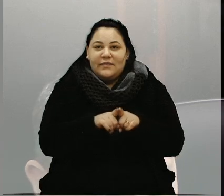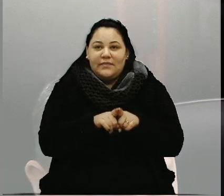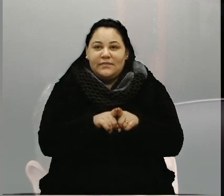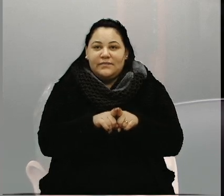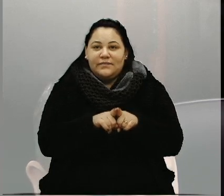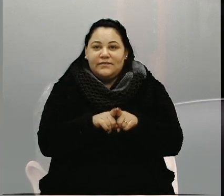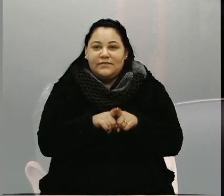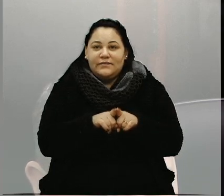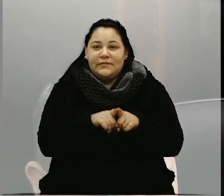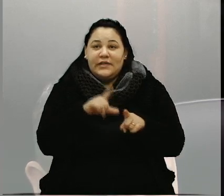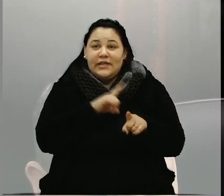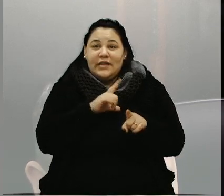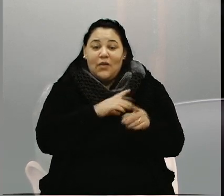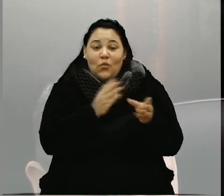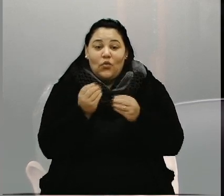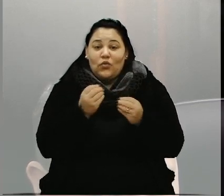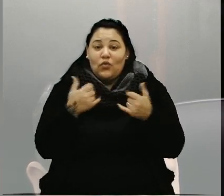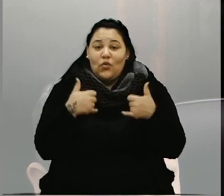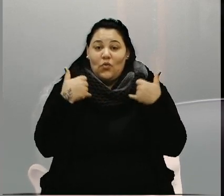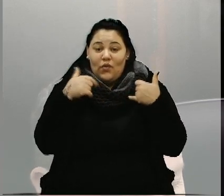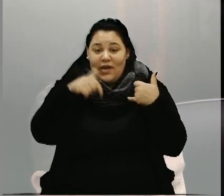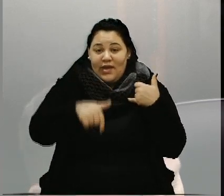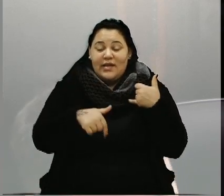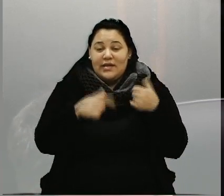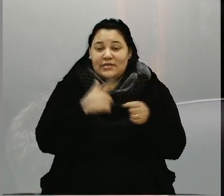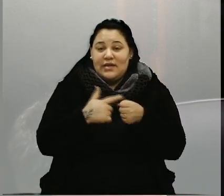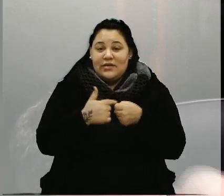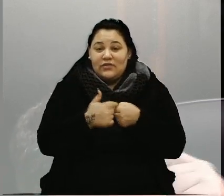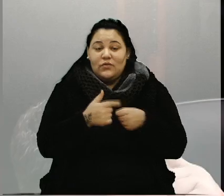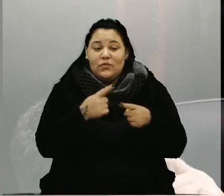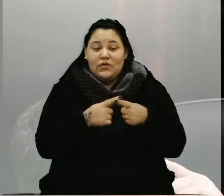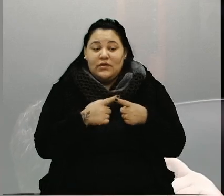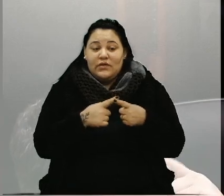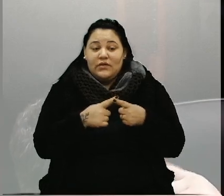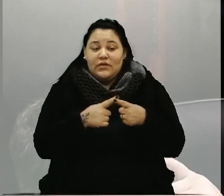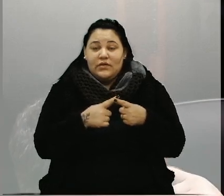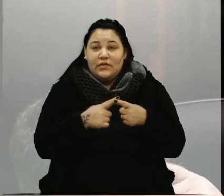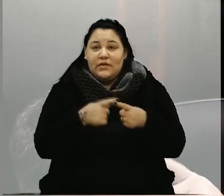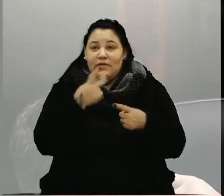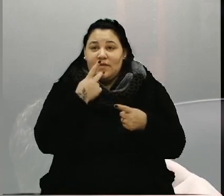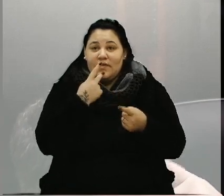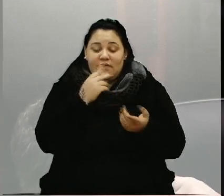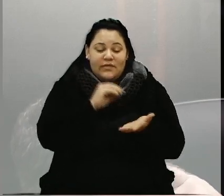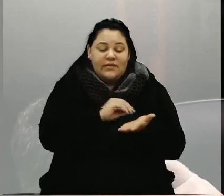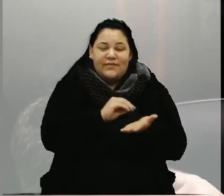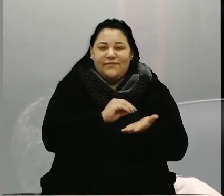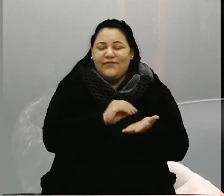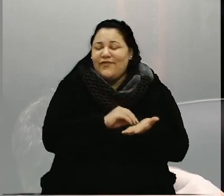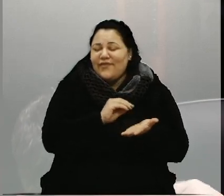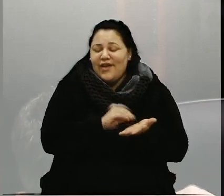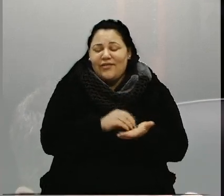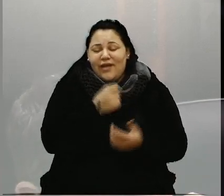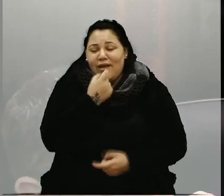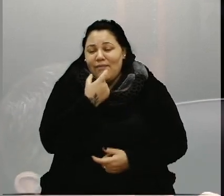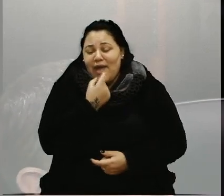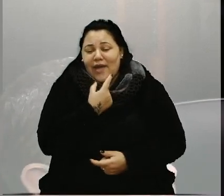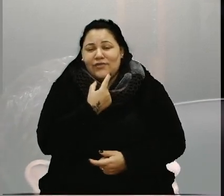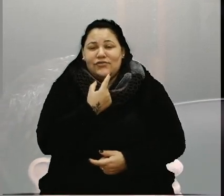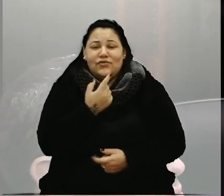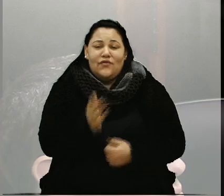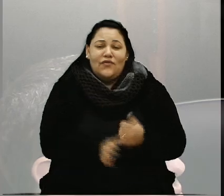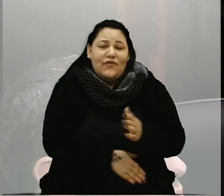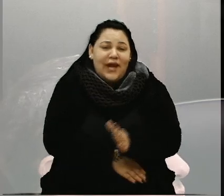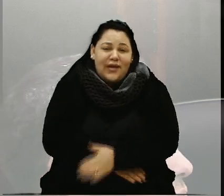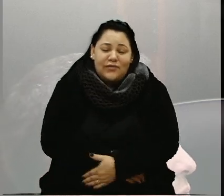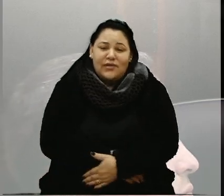nossa cidade, porque isso é o dia a dia, faltando medicamento, falta uma fralda, falta leite. As